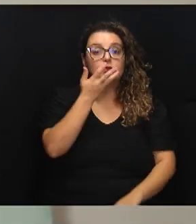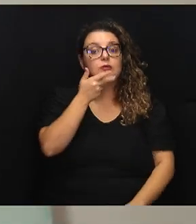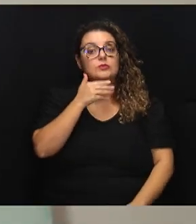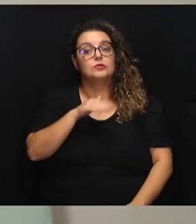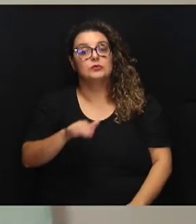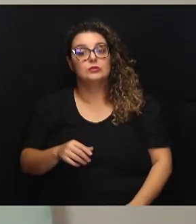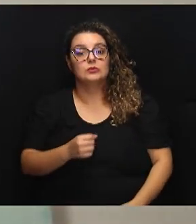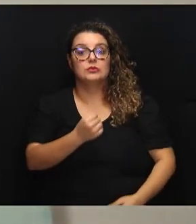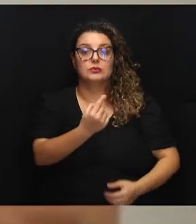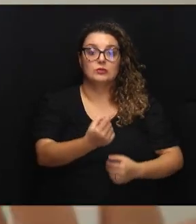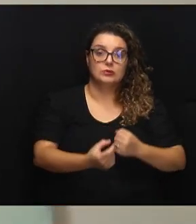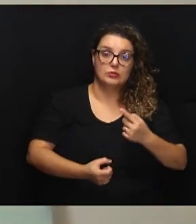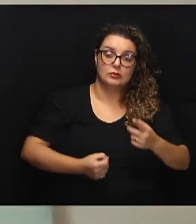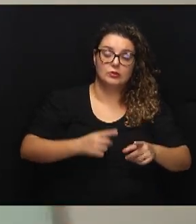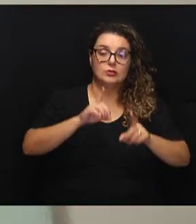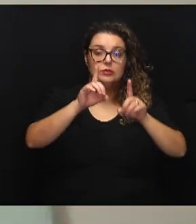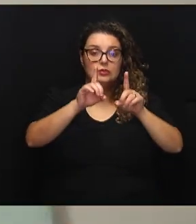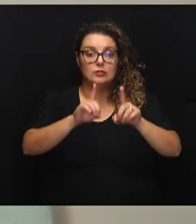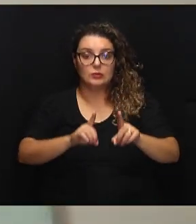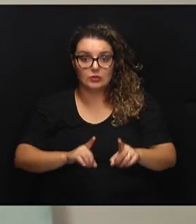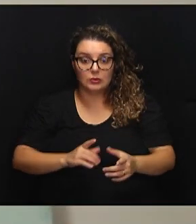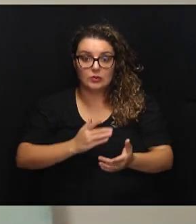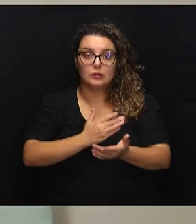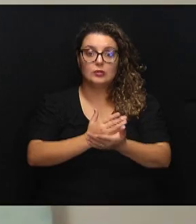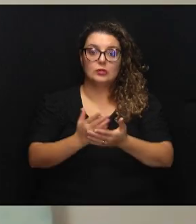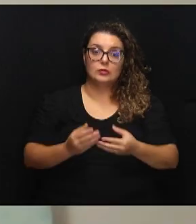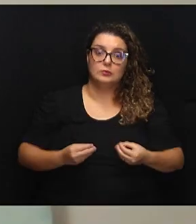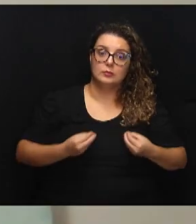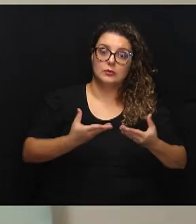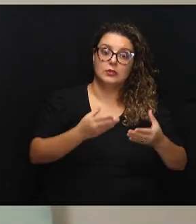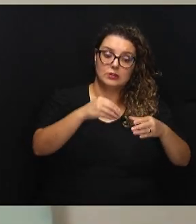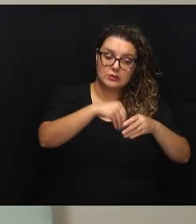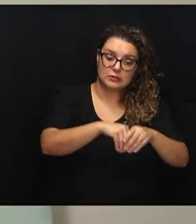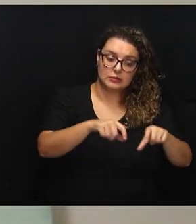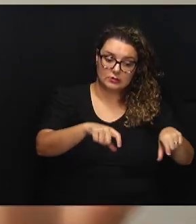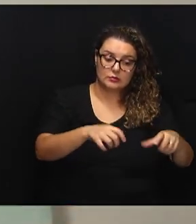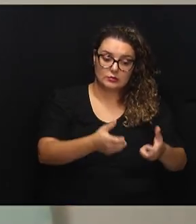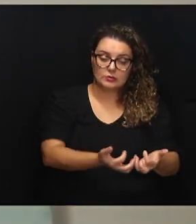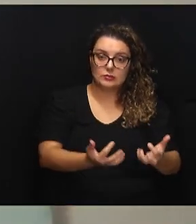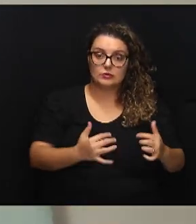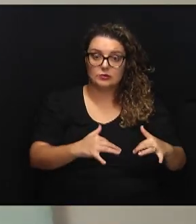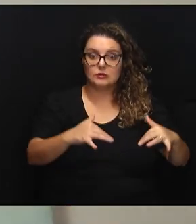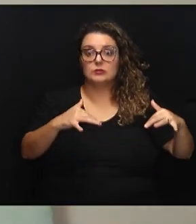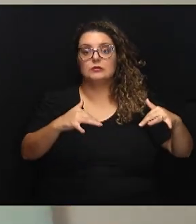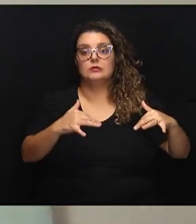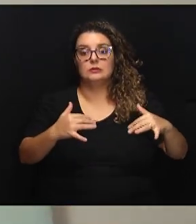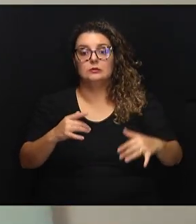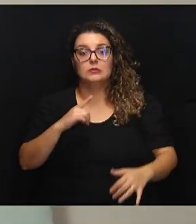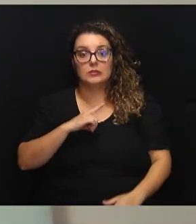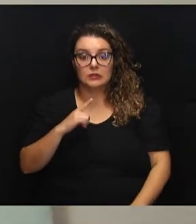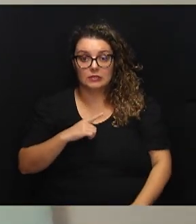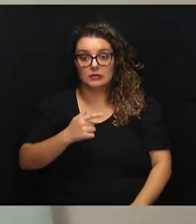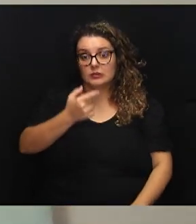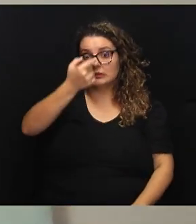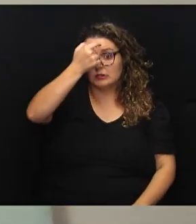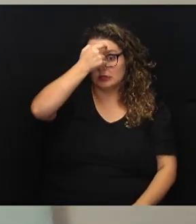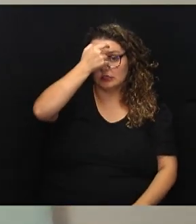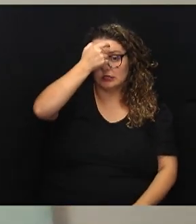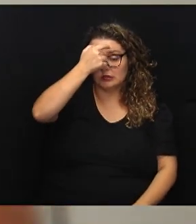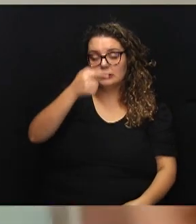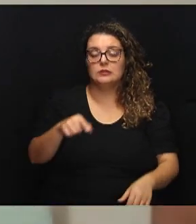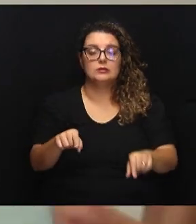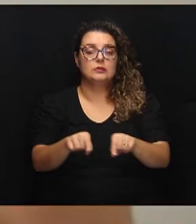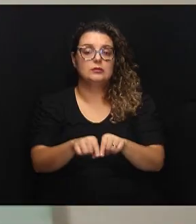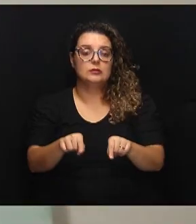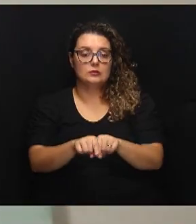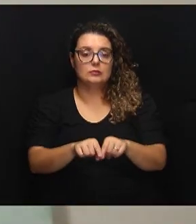alguma deficiência, começaram também a trazer isso para dentro dos estádios, trazer essa consciência que também tem